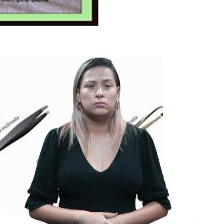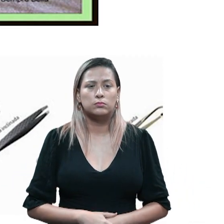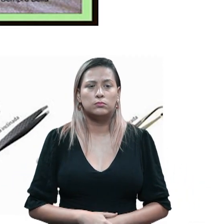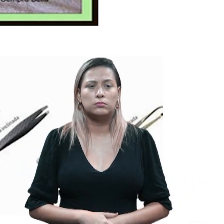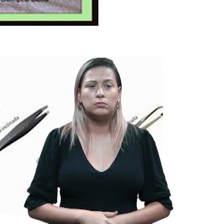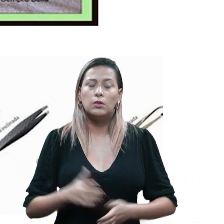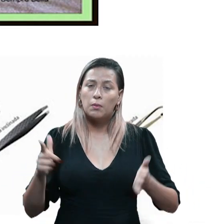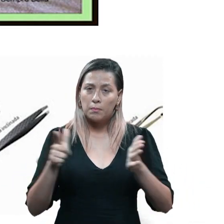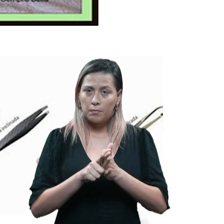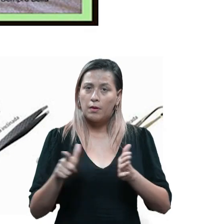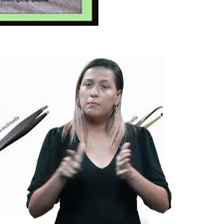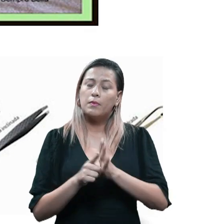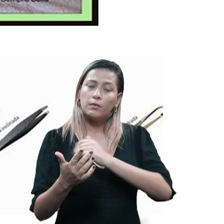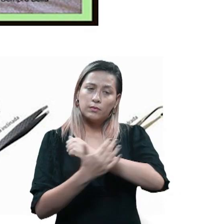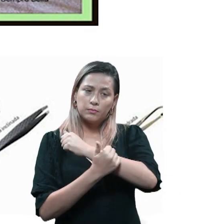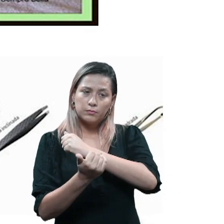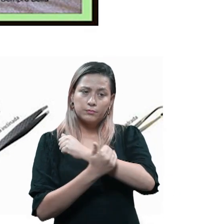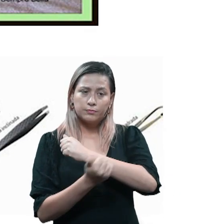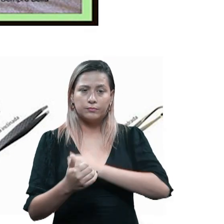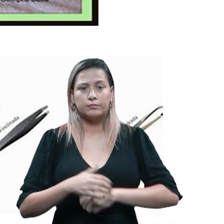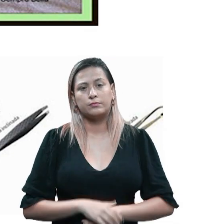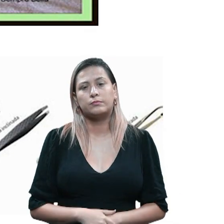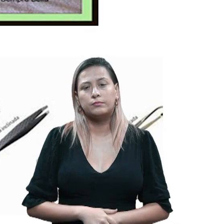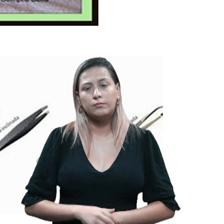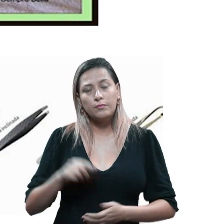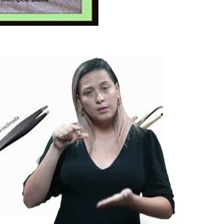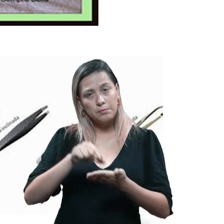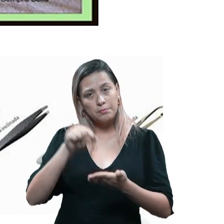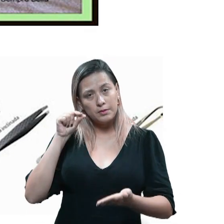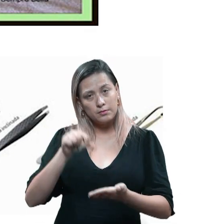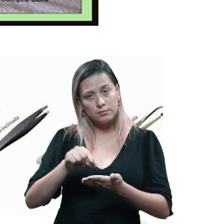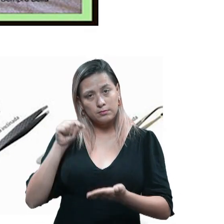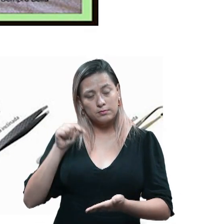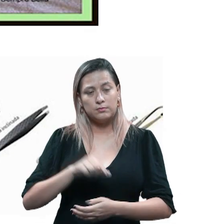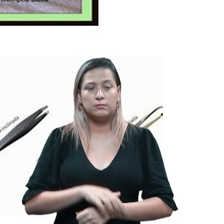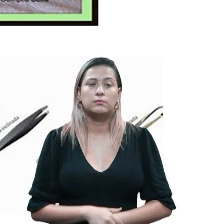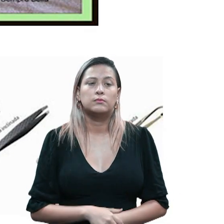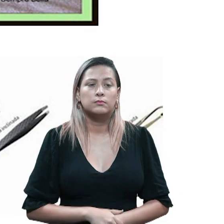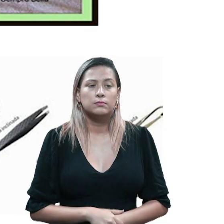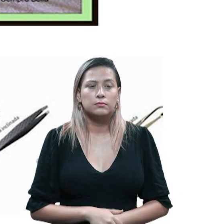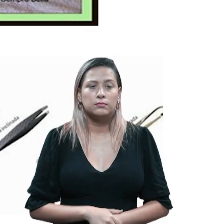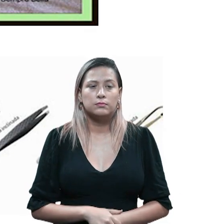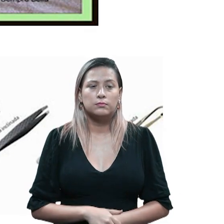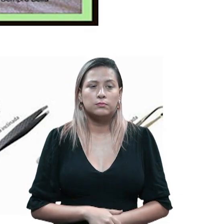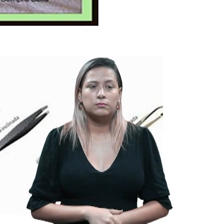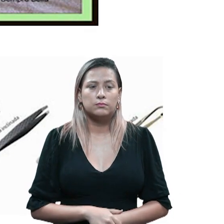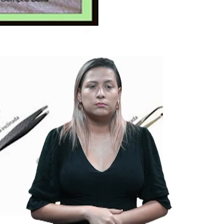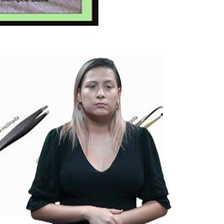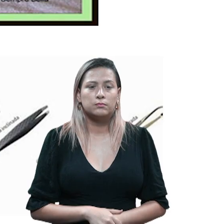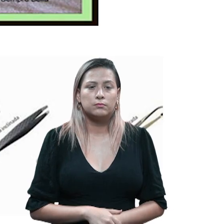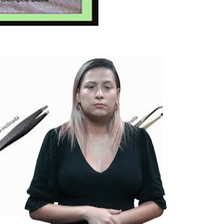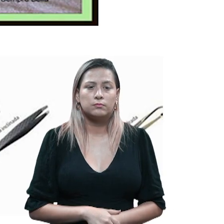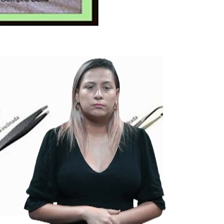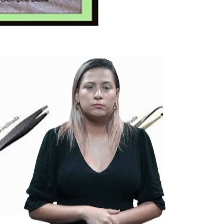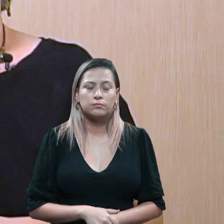papel depilatório e pinças. Tamanhos variados de pinças.